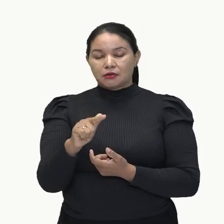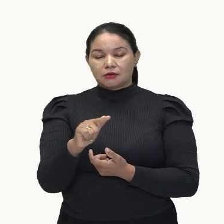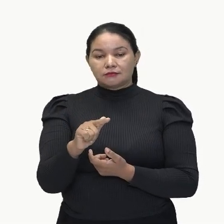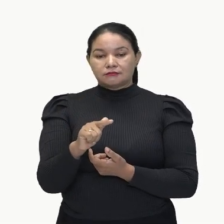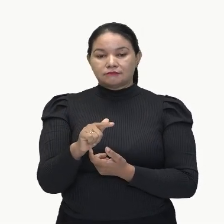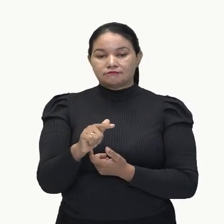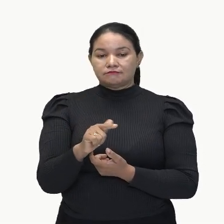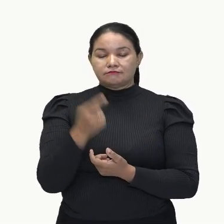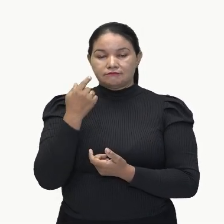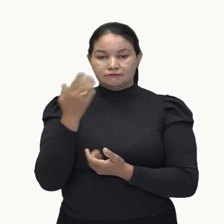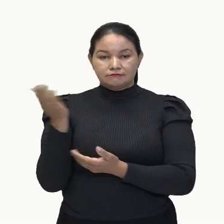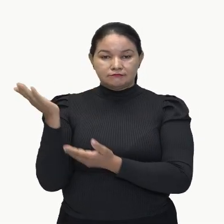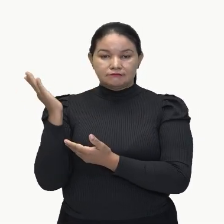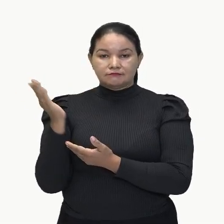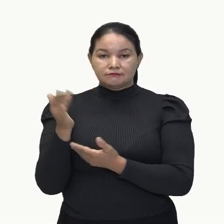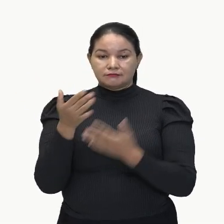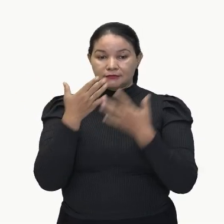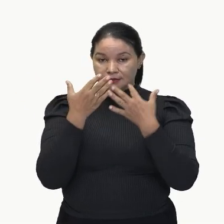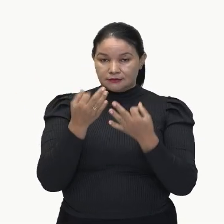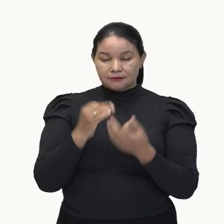dessas é acentuada